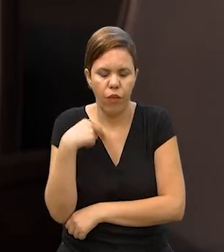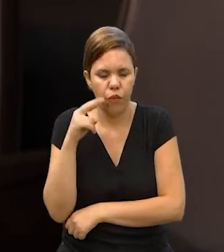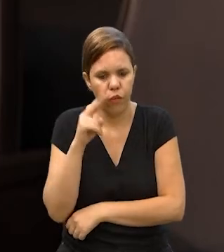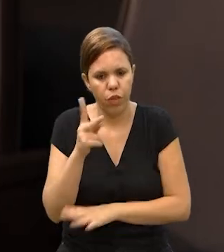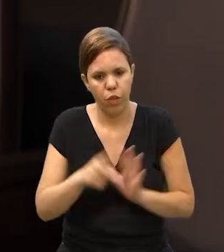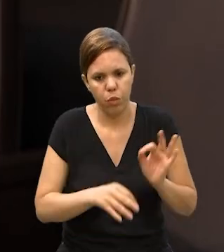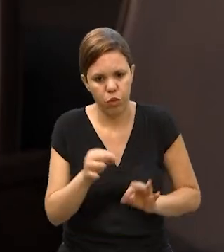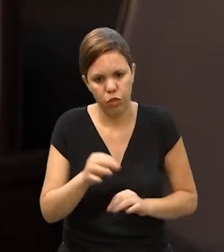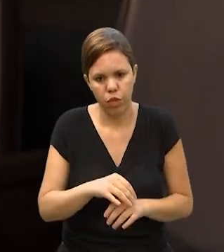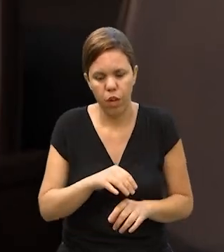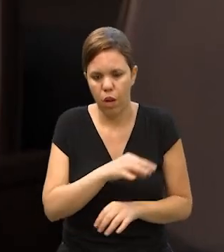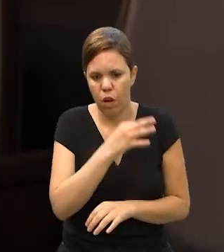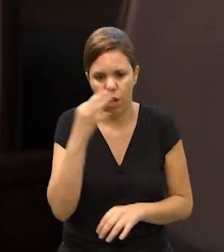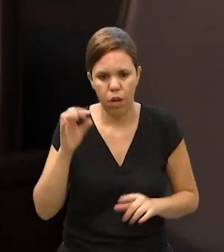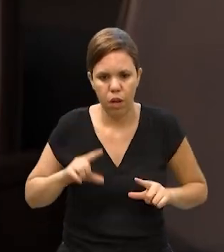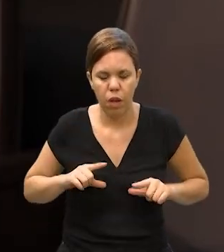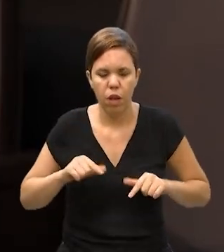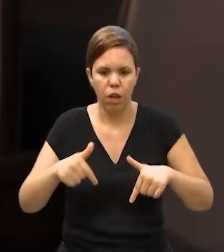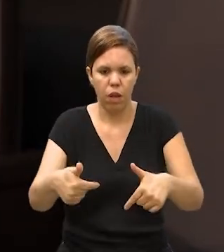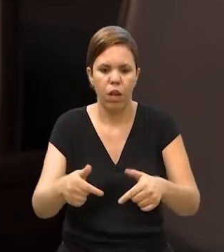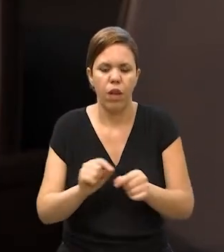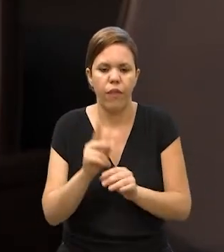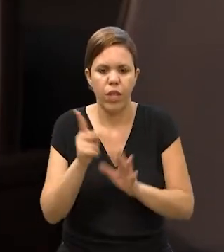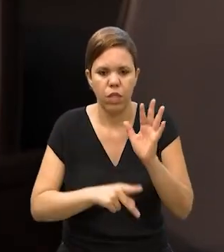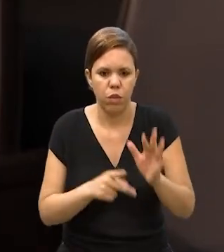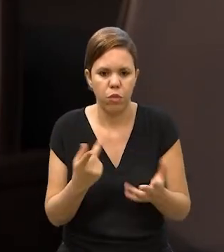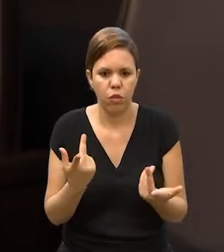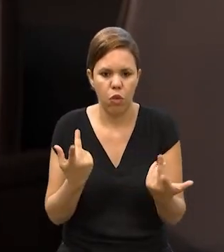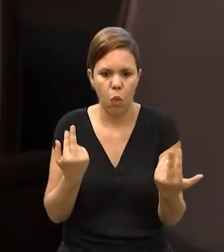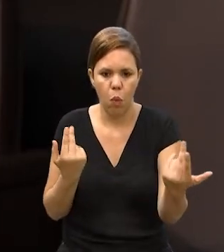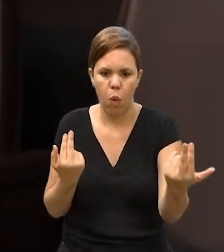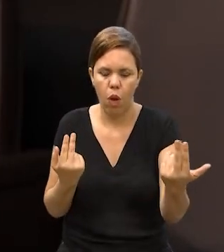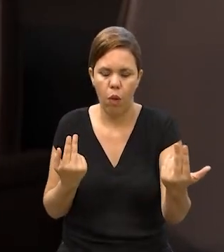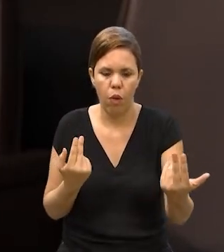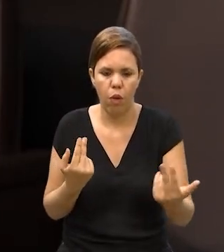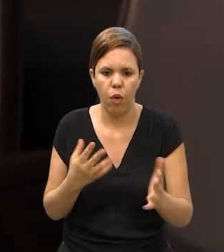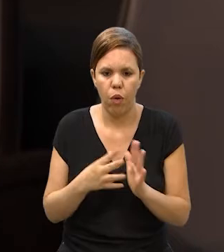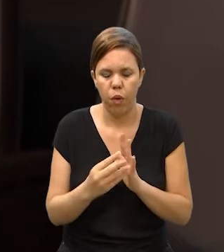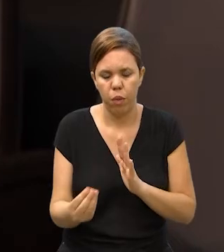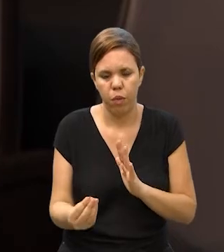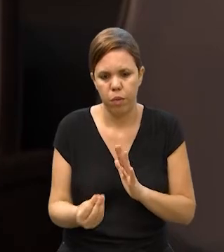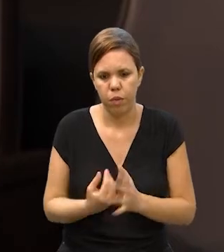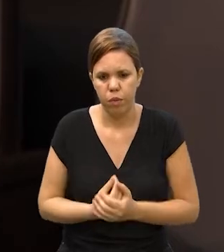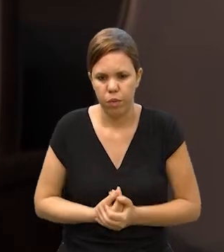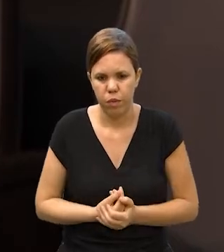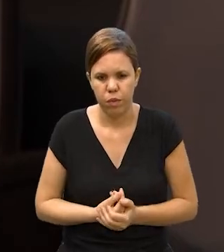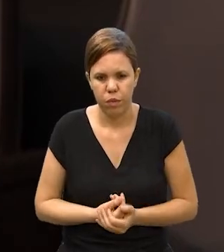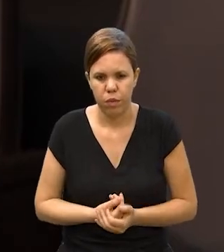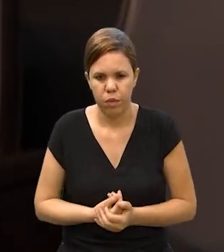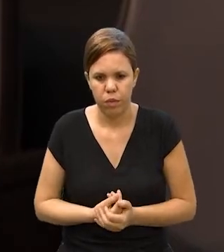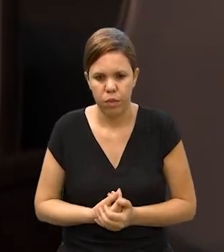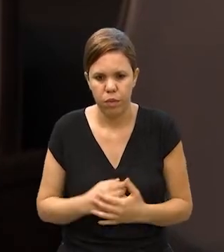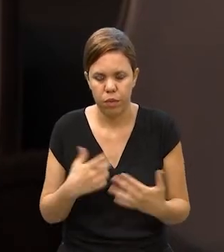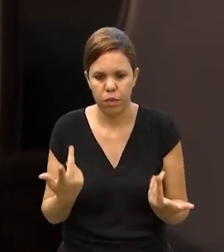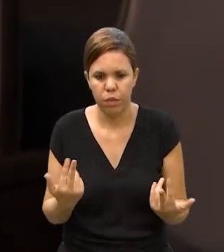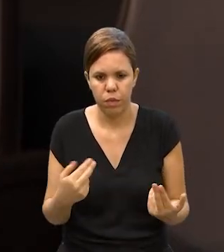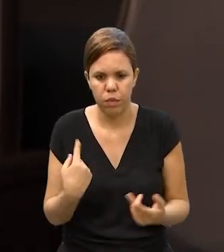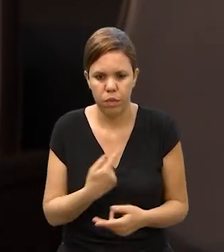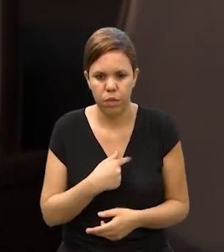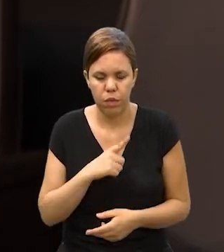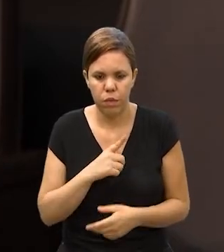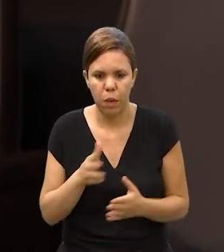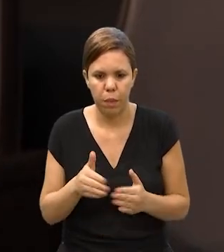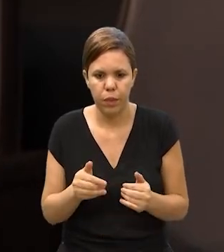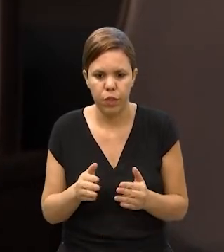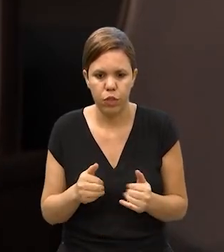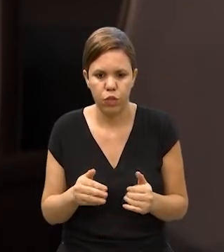projeto uma excelente iniciativa e fez um projeto igual, né? Tanto foi igual que nós tivemos que